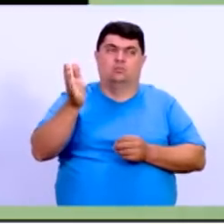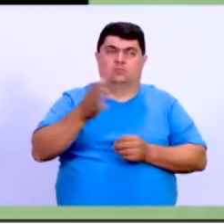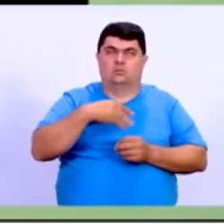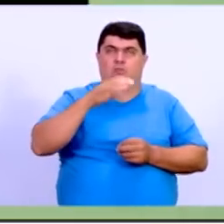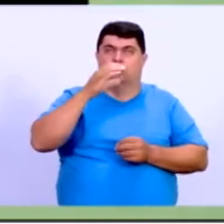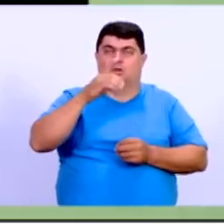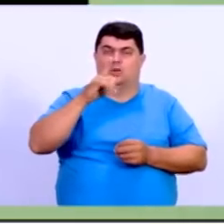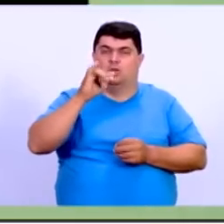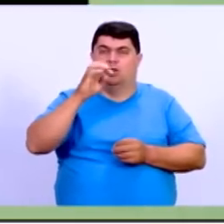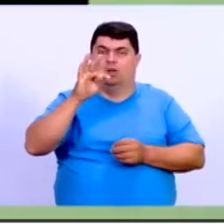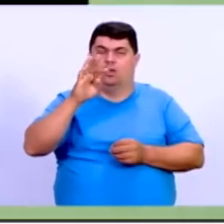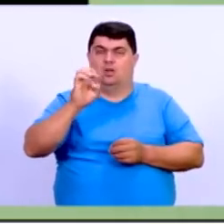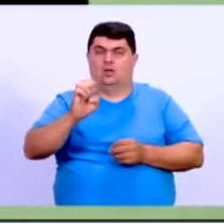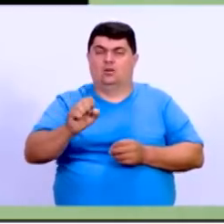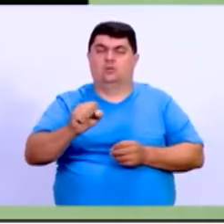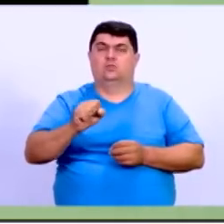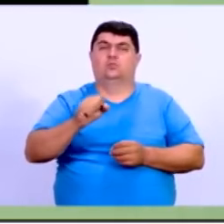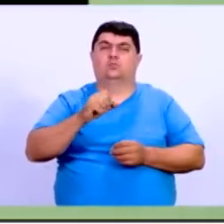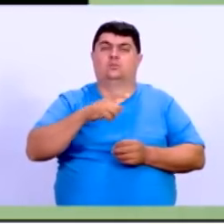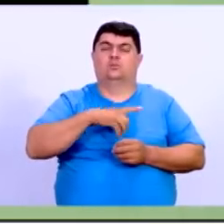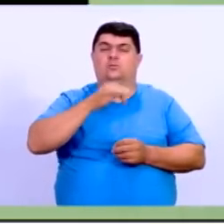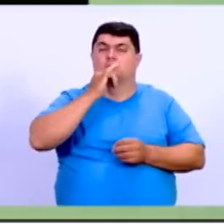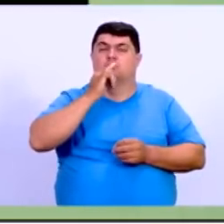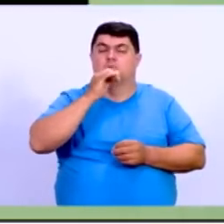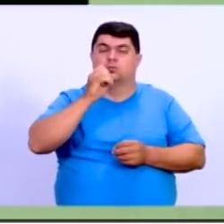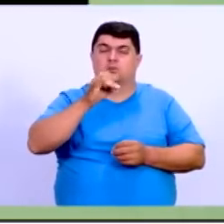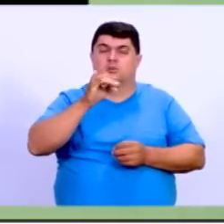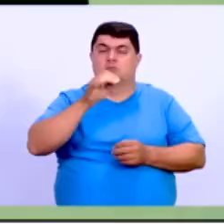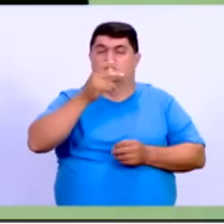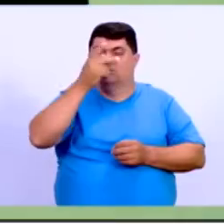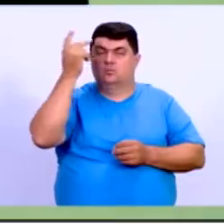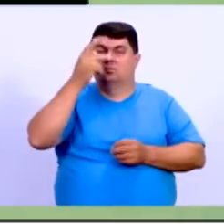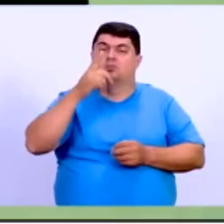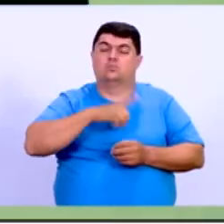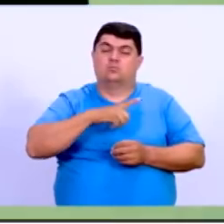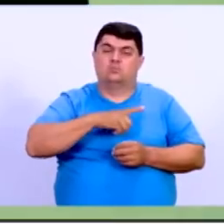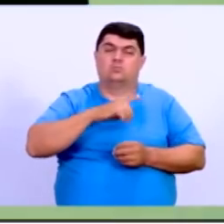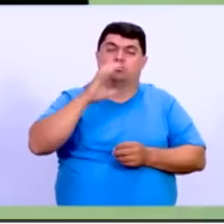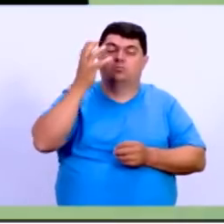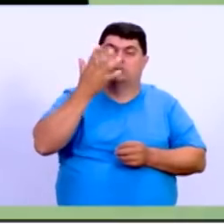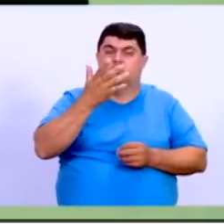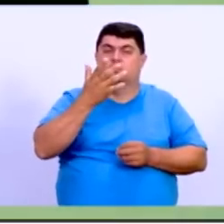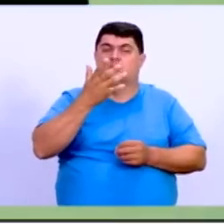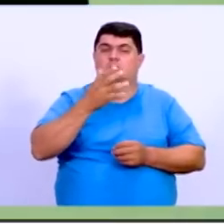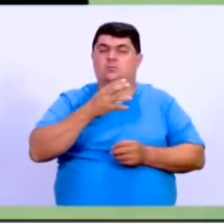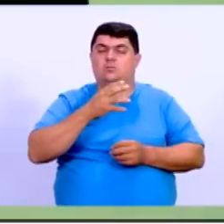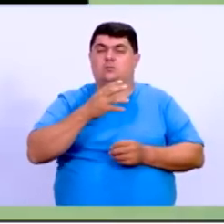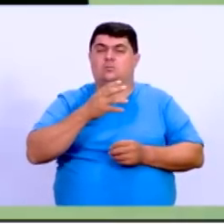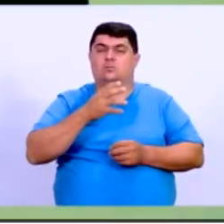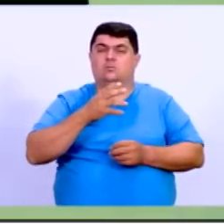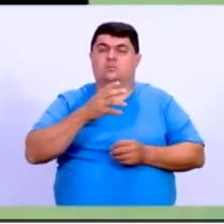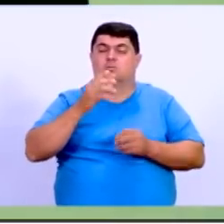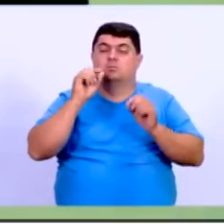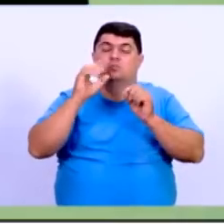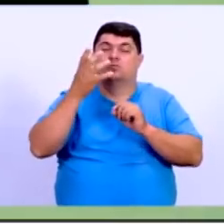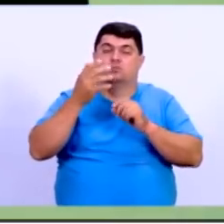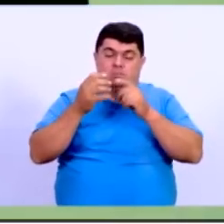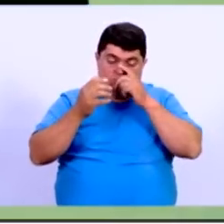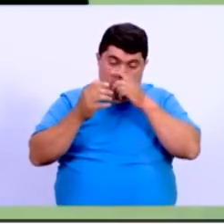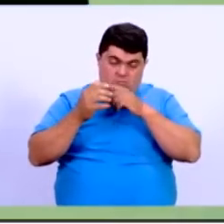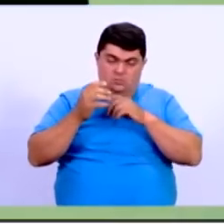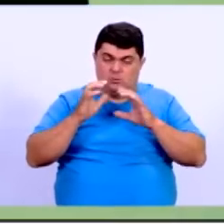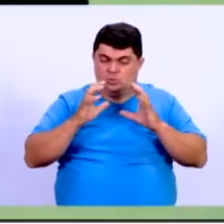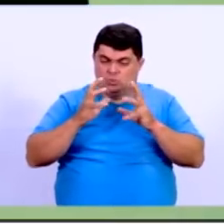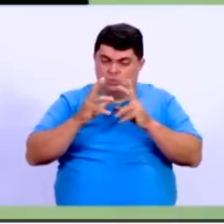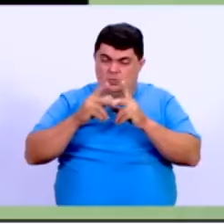Então, vamos supor, pessoal, olha só, se esse servidor falhar aqui, ó, aconteceu alguma coisa ali, pô, falhou. O que acontece?